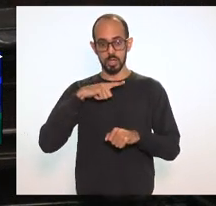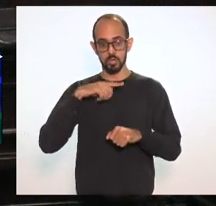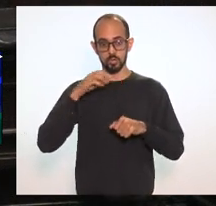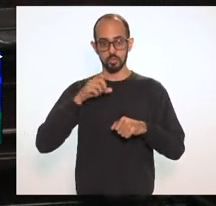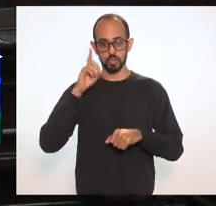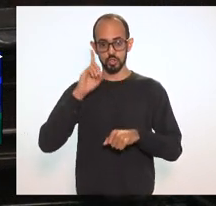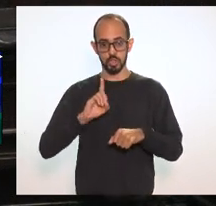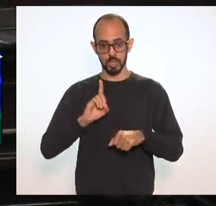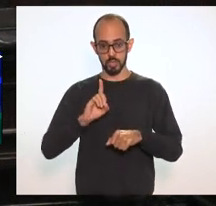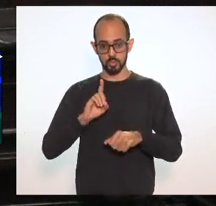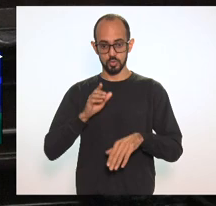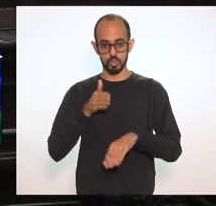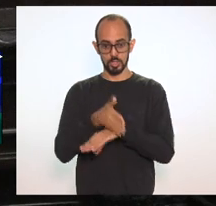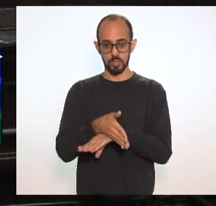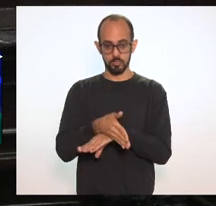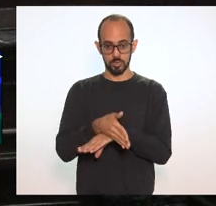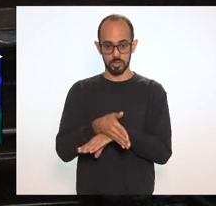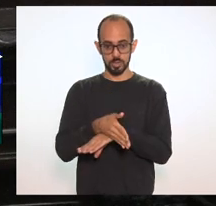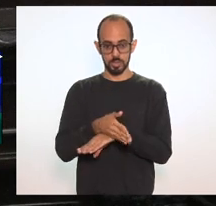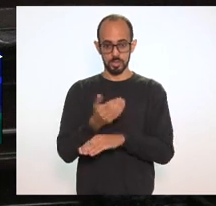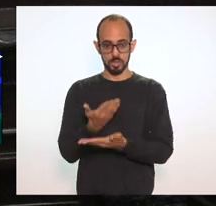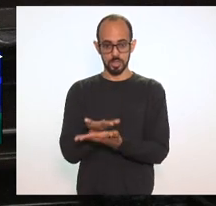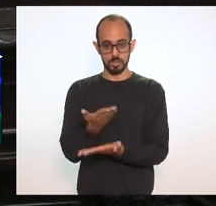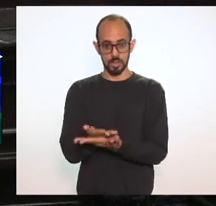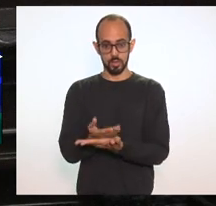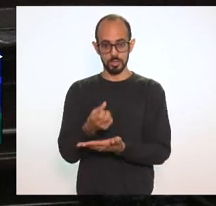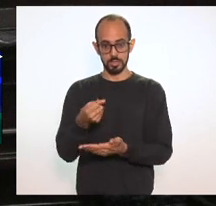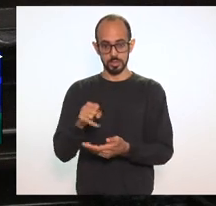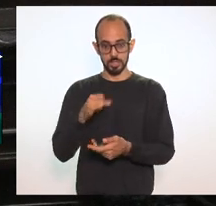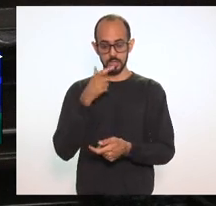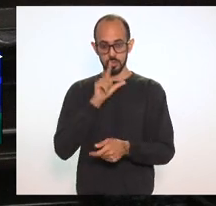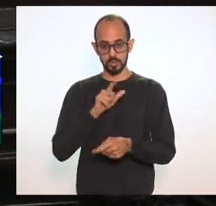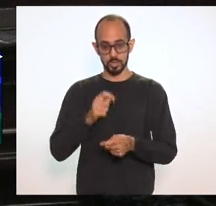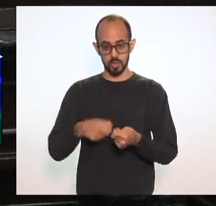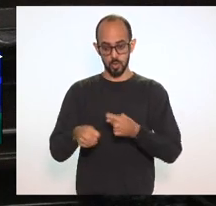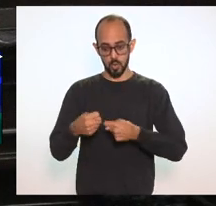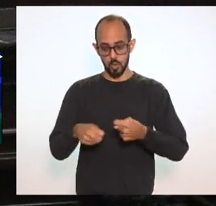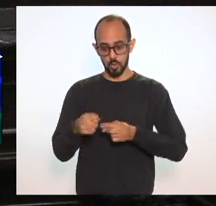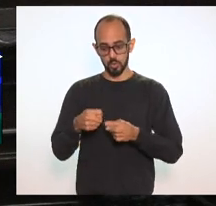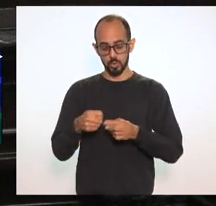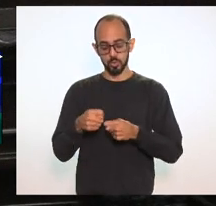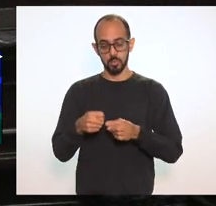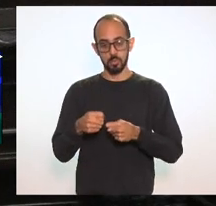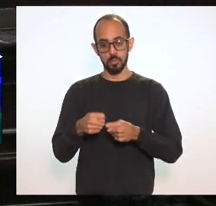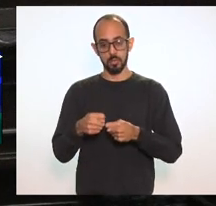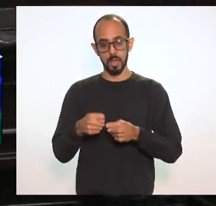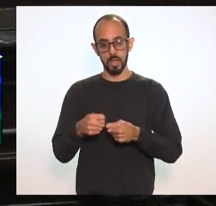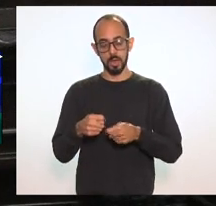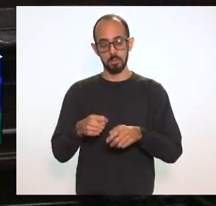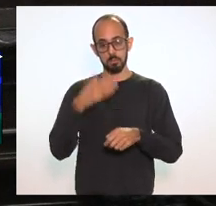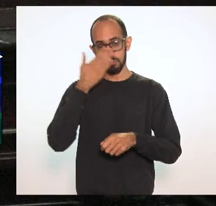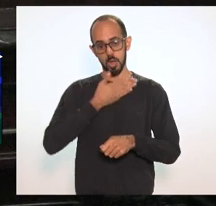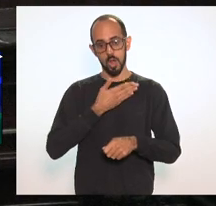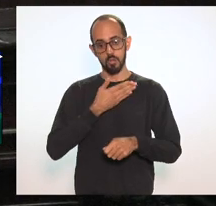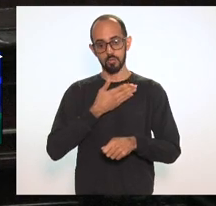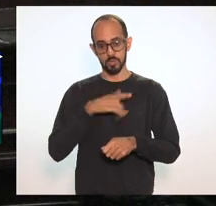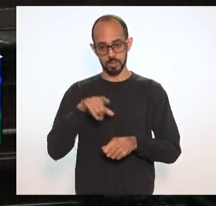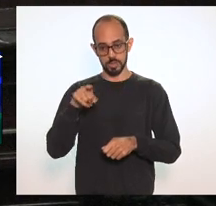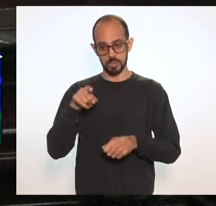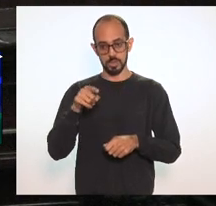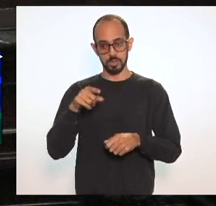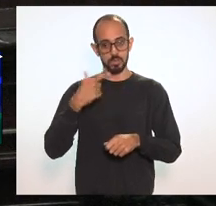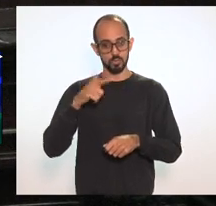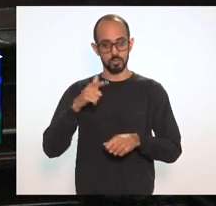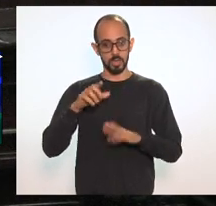aula caso ele comprove com as escolas estão descumprindo os protocolos sanitários em São